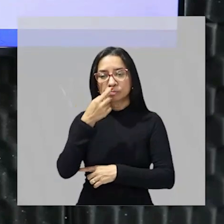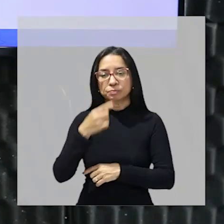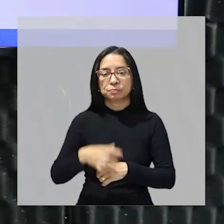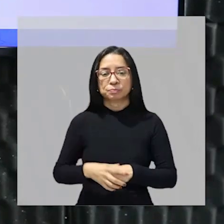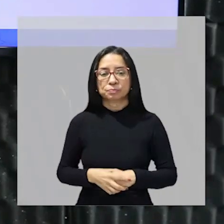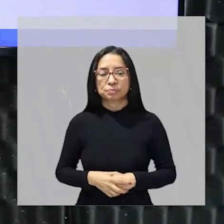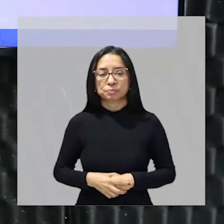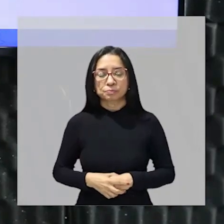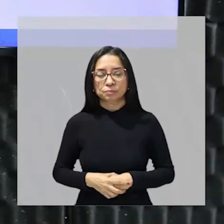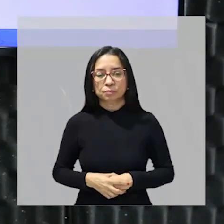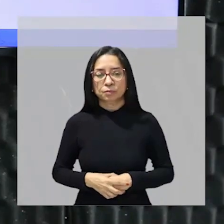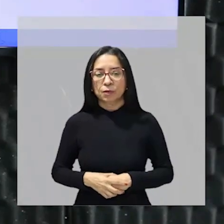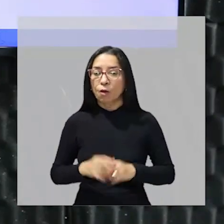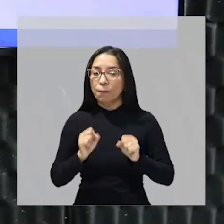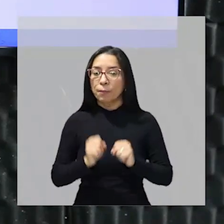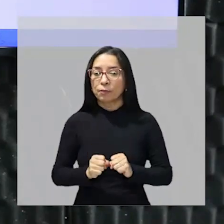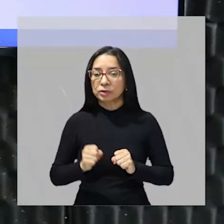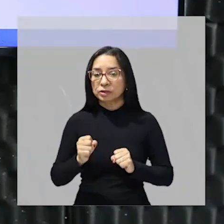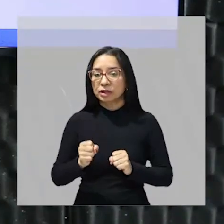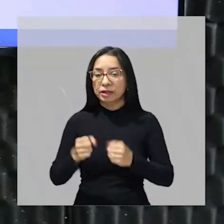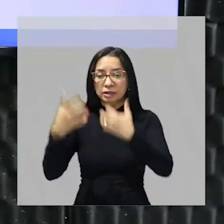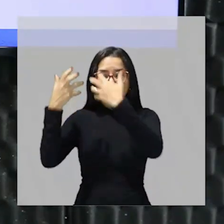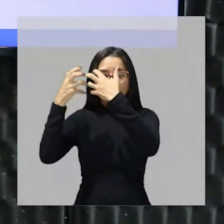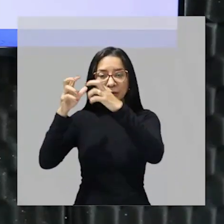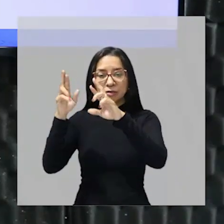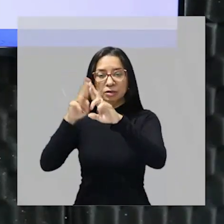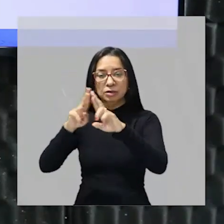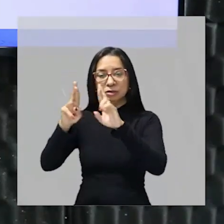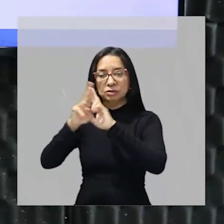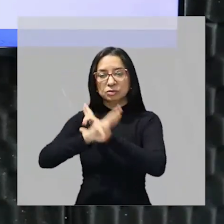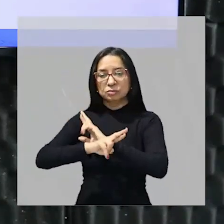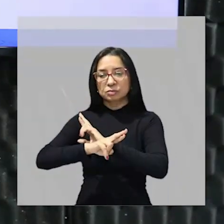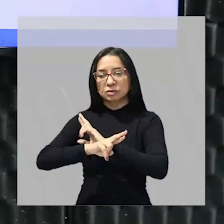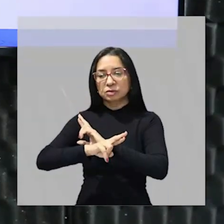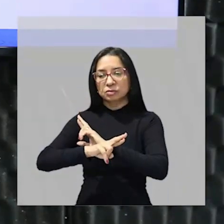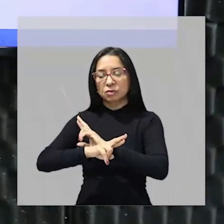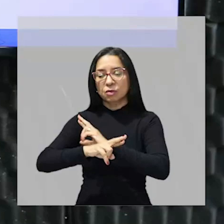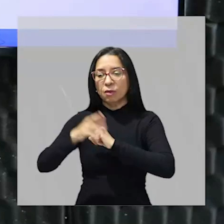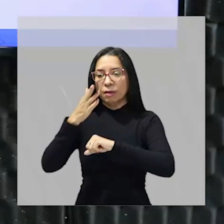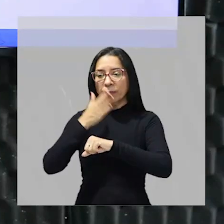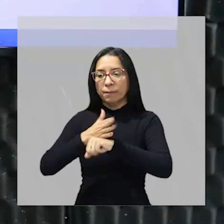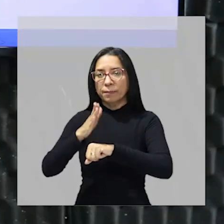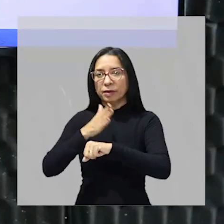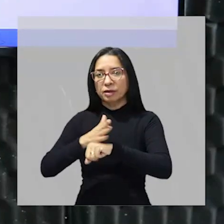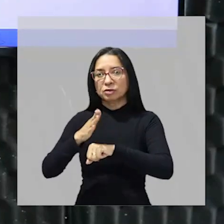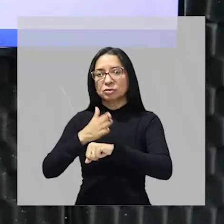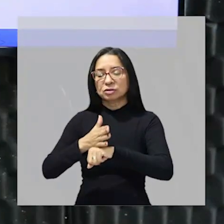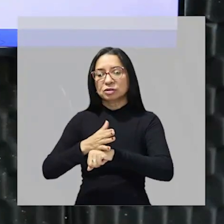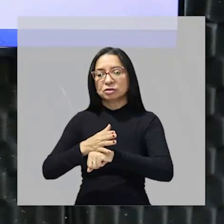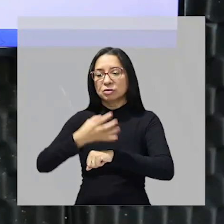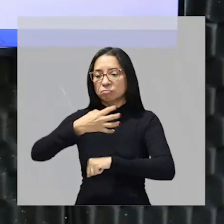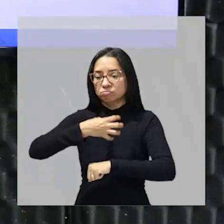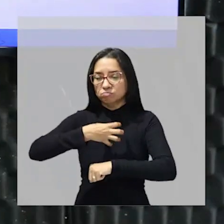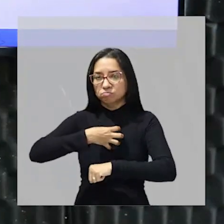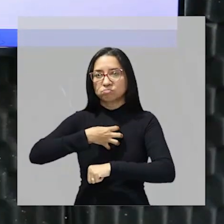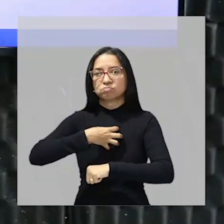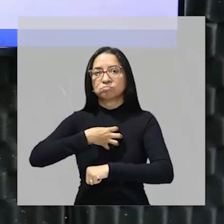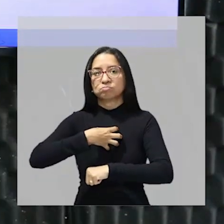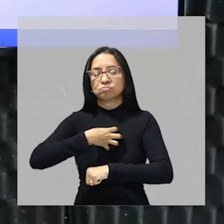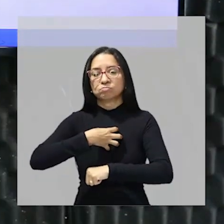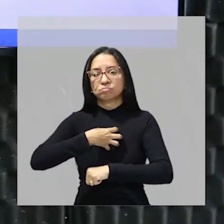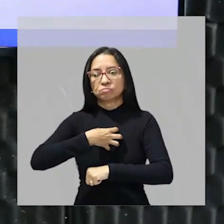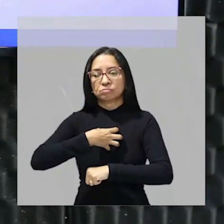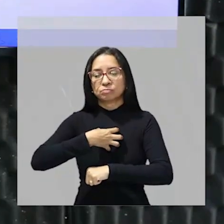la intuición. Então, o poder da mente está relacionado diretamente com o exercício da nossa